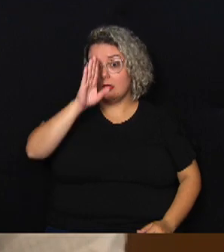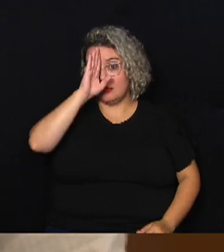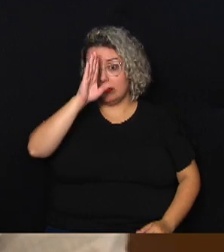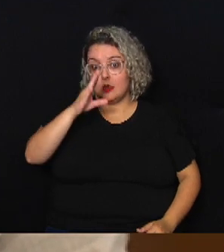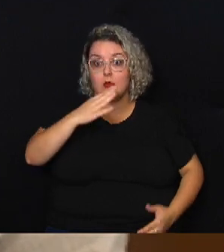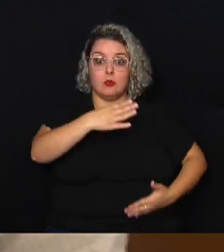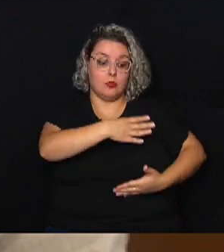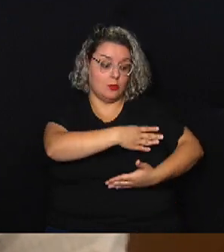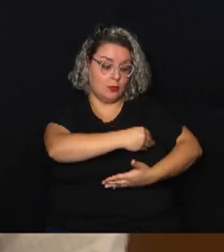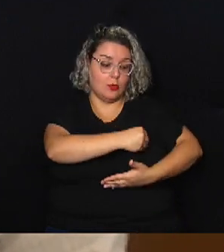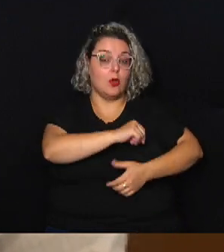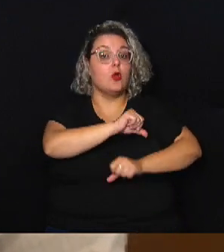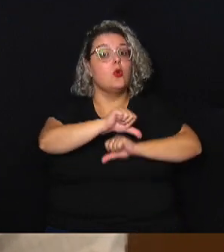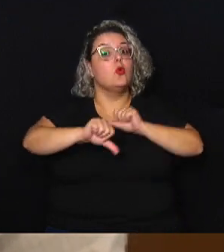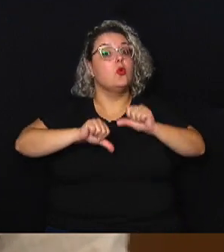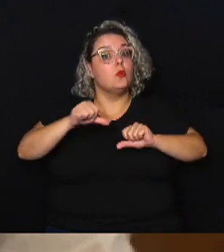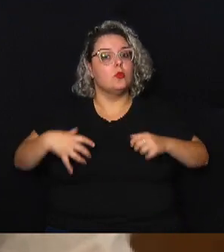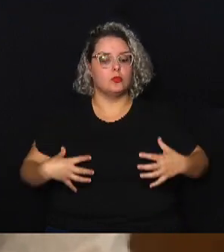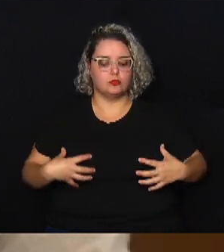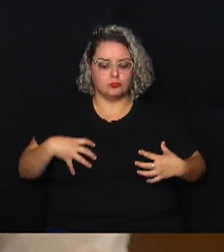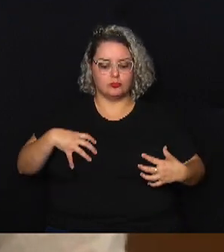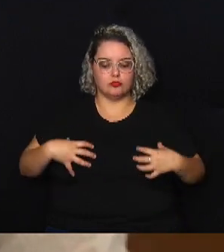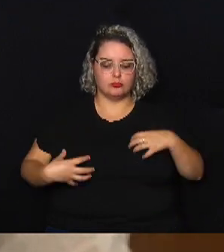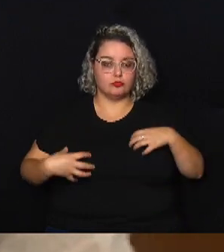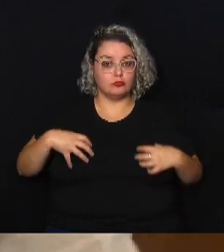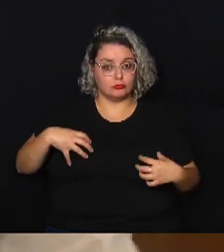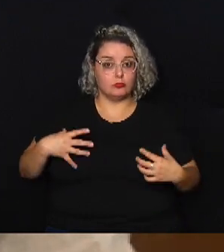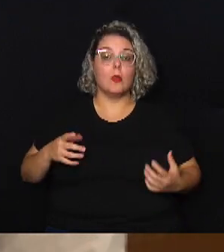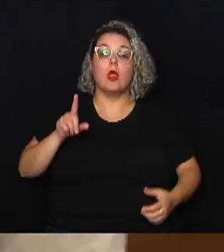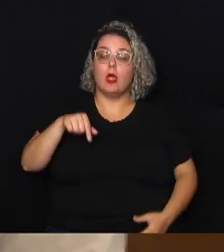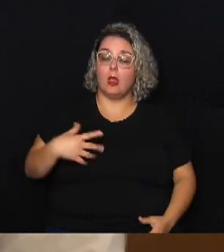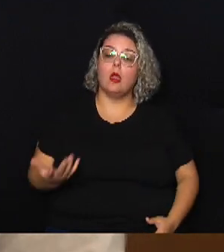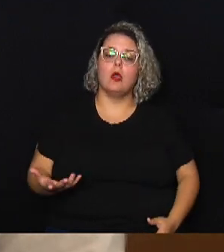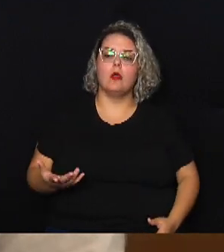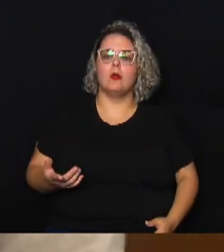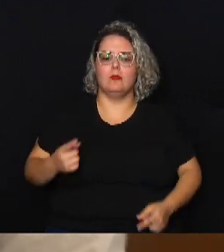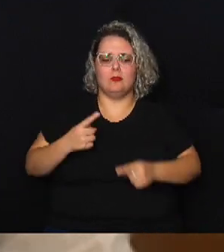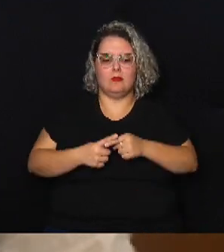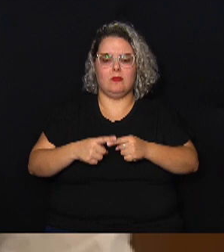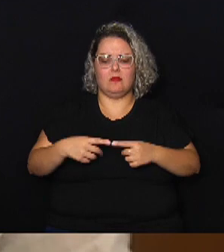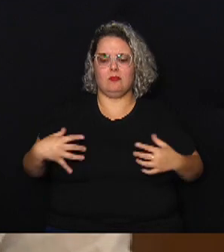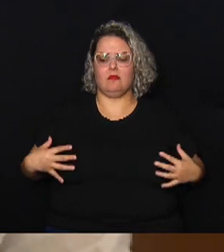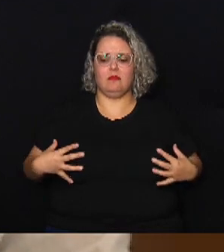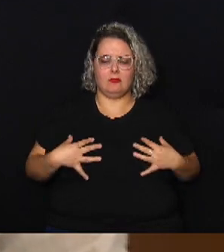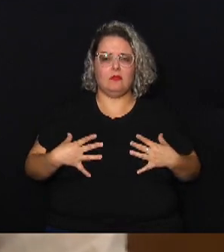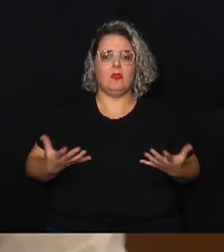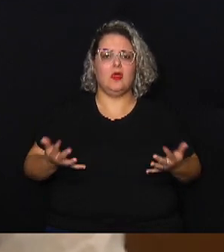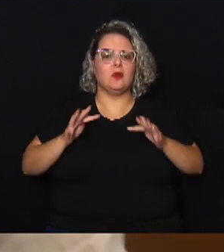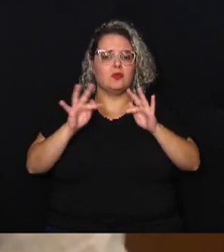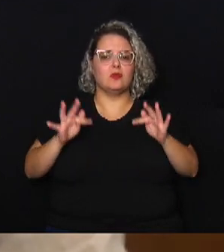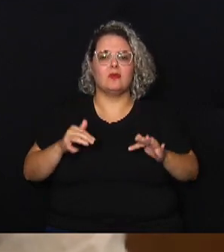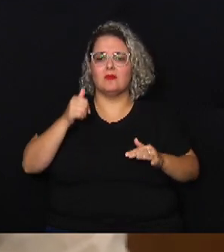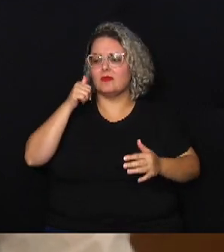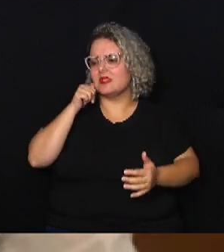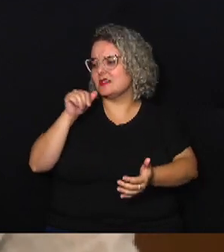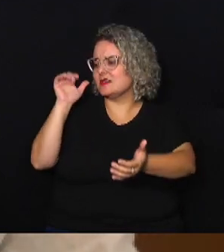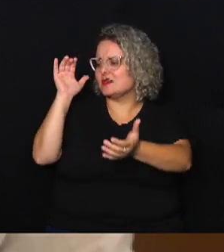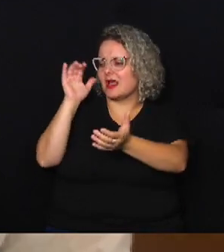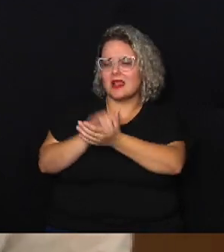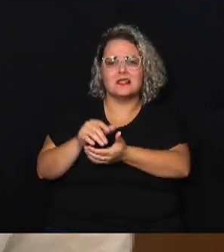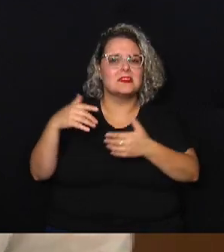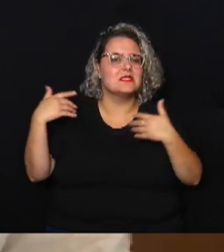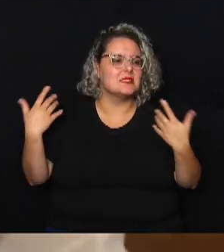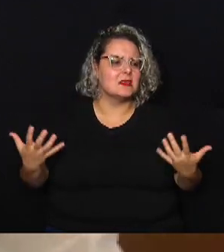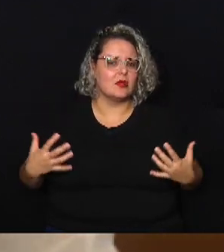amamentação, que muda muito o formato da mama, tem sido um dos motivos, assim, por que eu vou colocar implante? Eu estou feliz, estou casada, a mama agora está